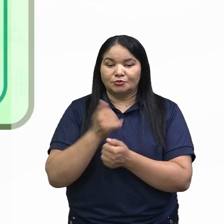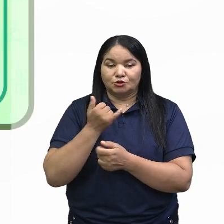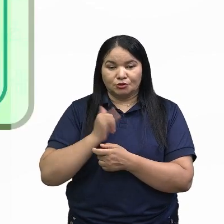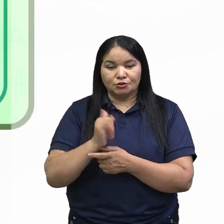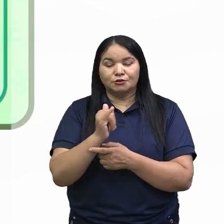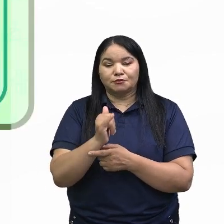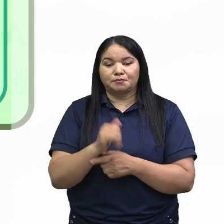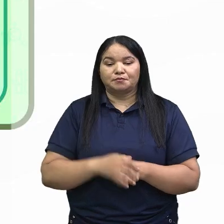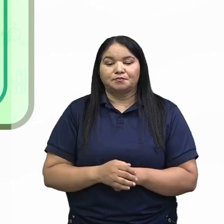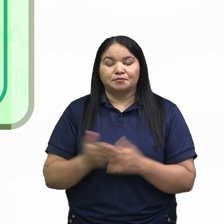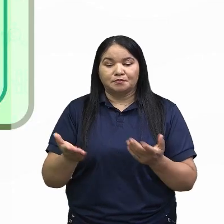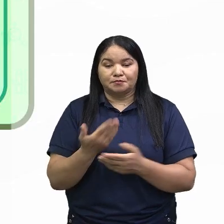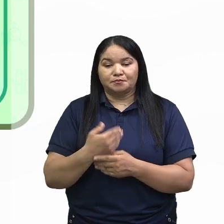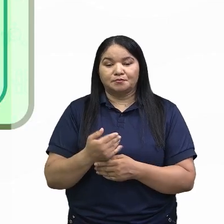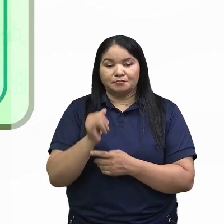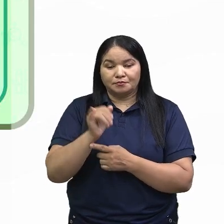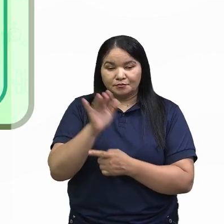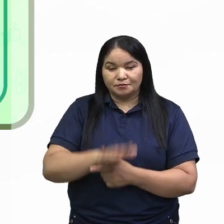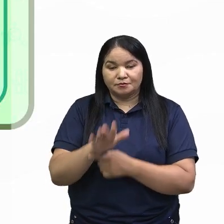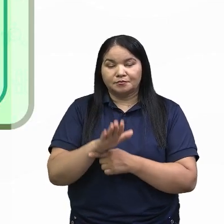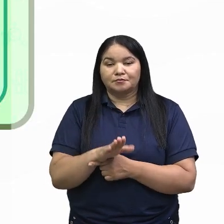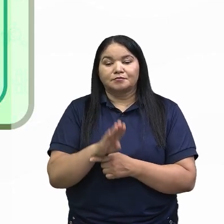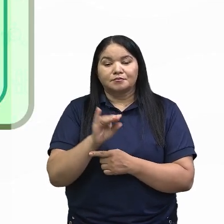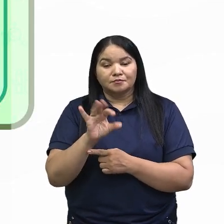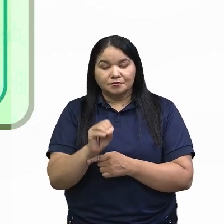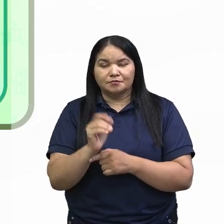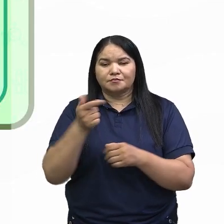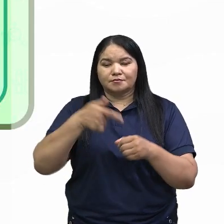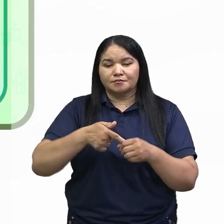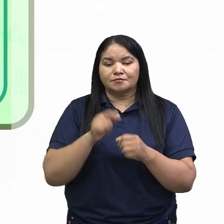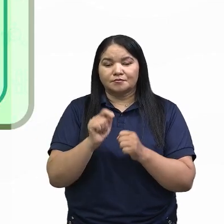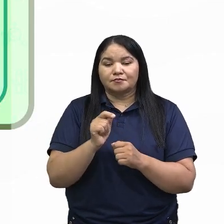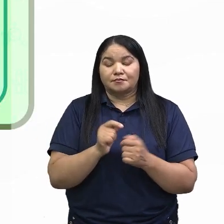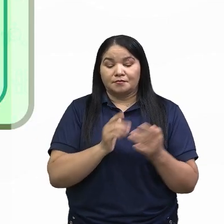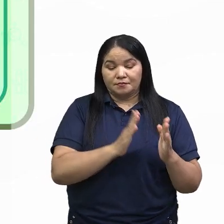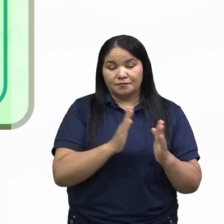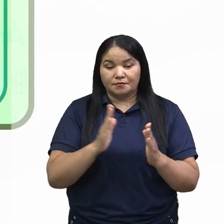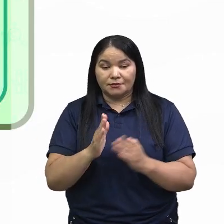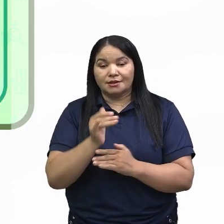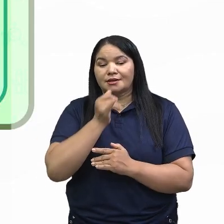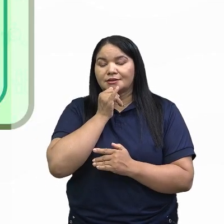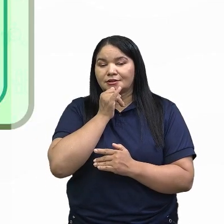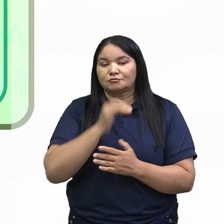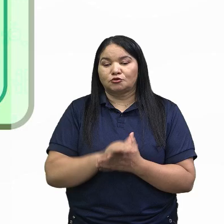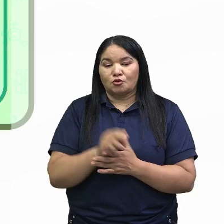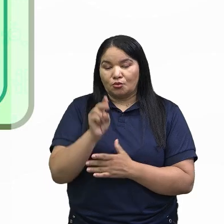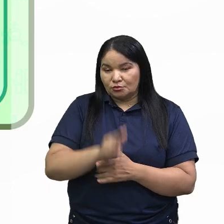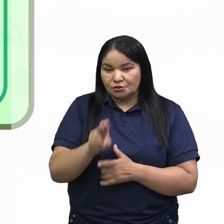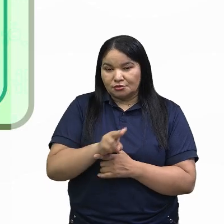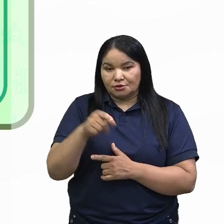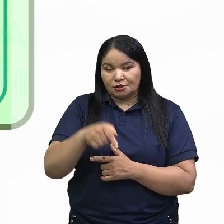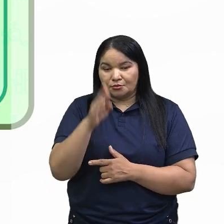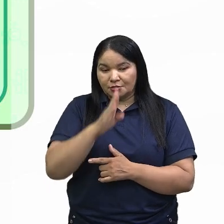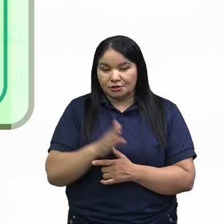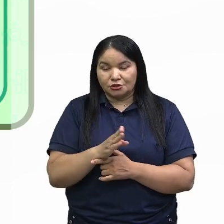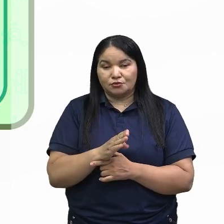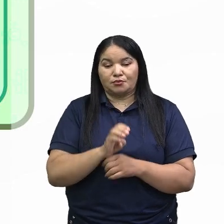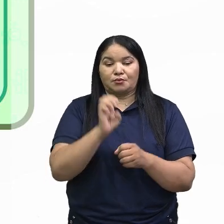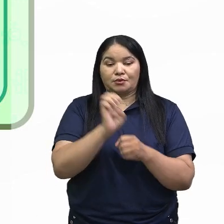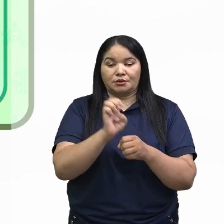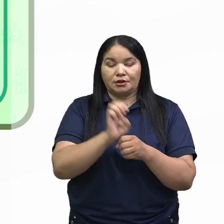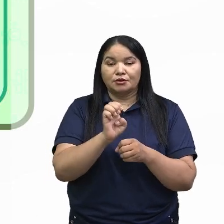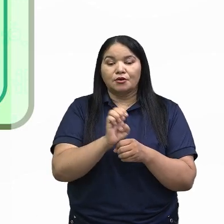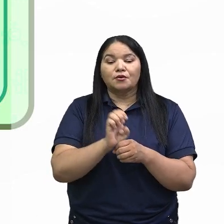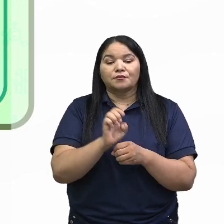temos essa imagem aí dos biocombustíveis, né? Olha só os exemplos. Um que nós utilizamos muito aqui no Brasil, que é